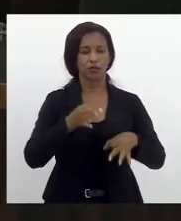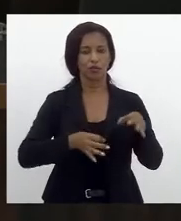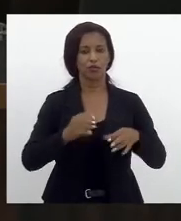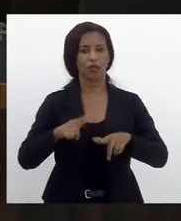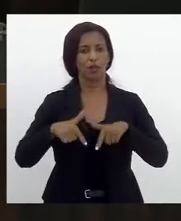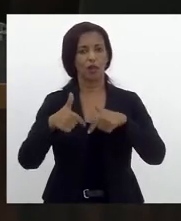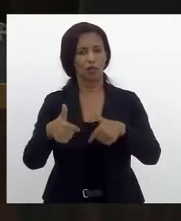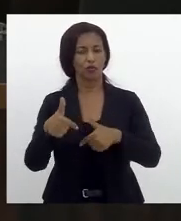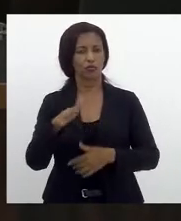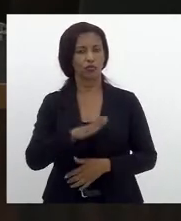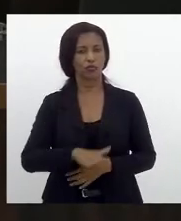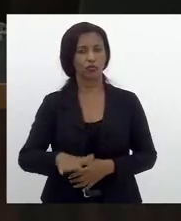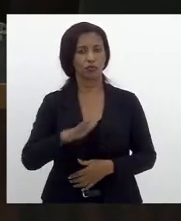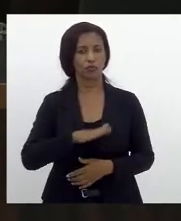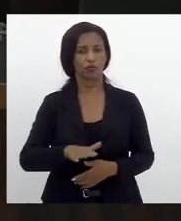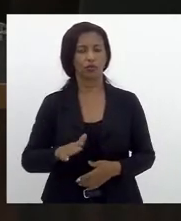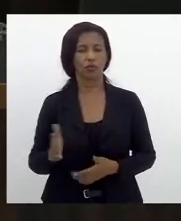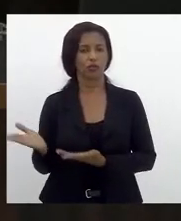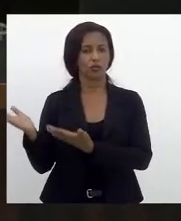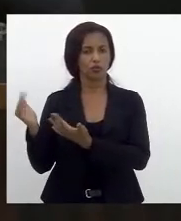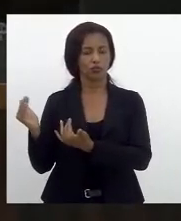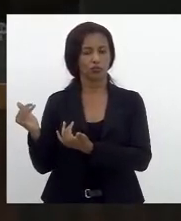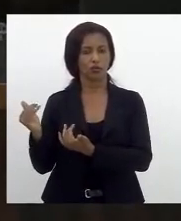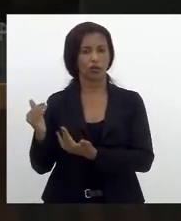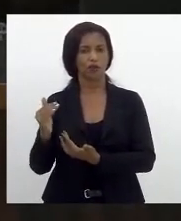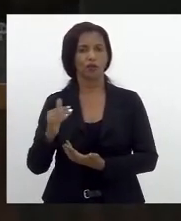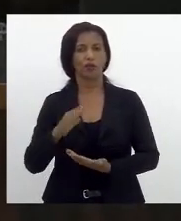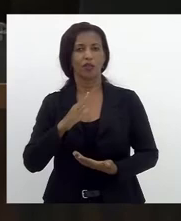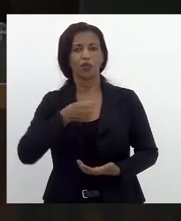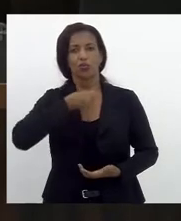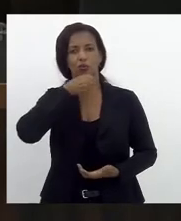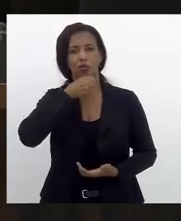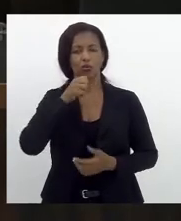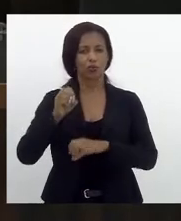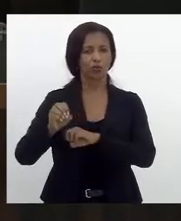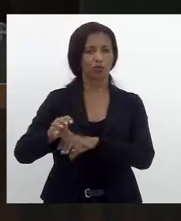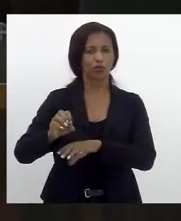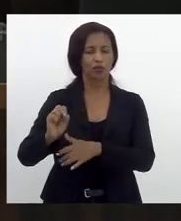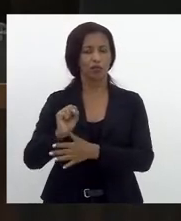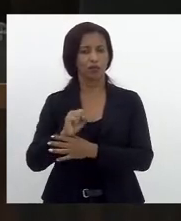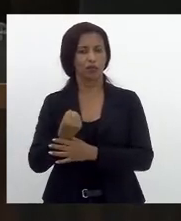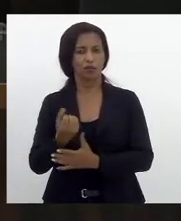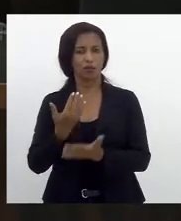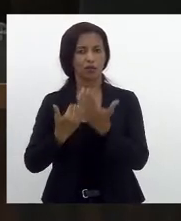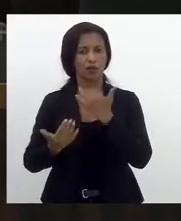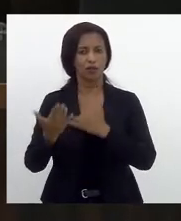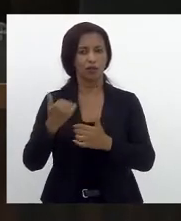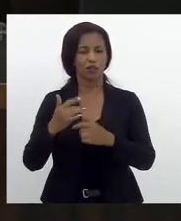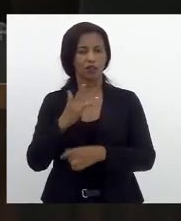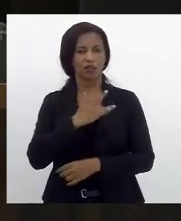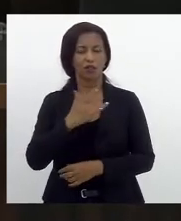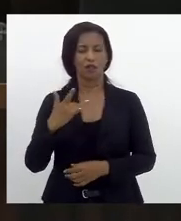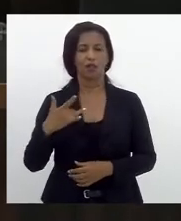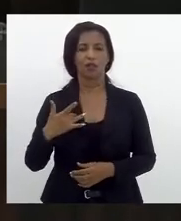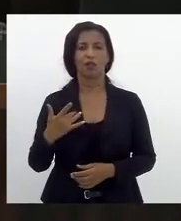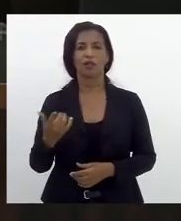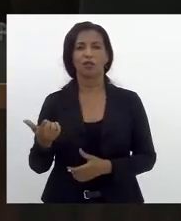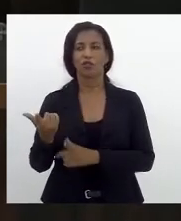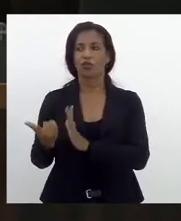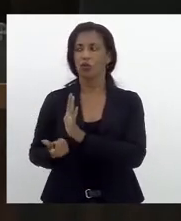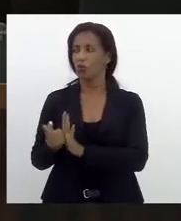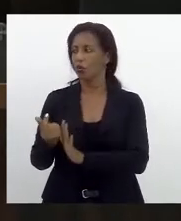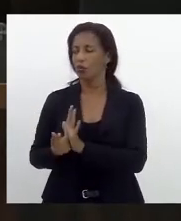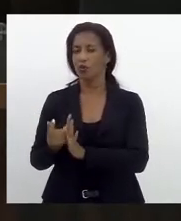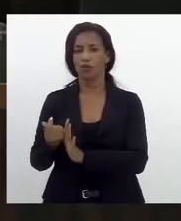de Assuntos da Criança, do Adolescente e do Idoso, de Educação, de Segurança Alimentar, de Saúde, de